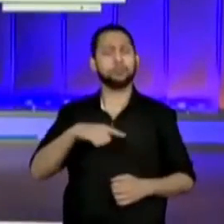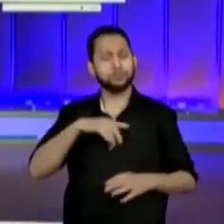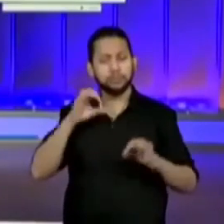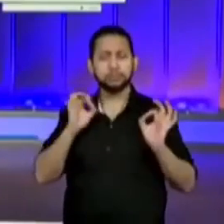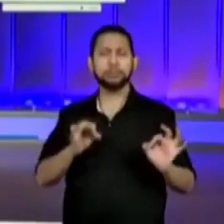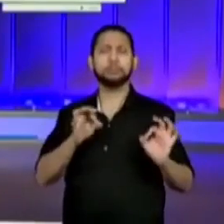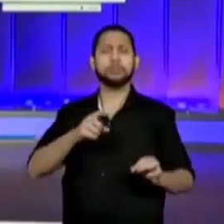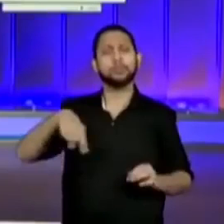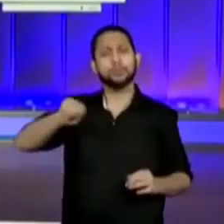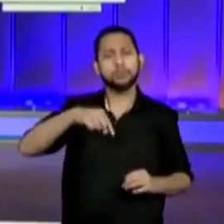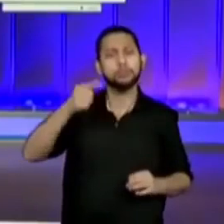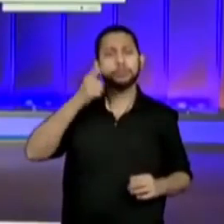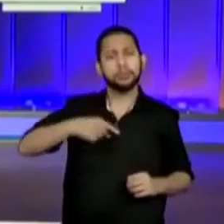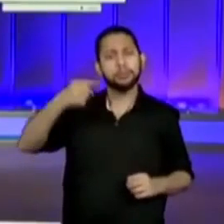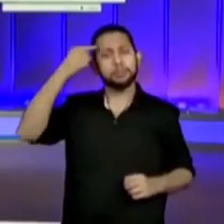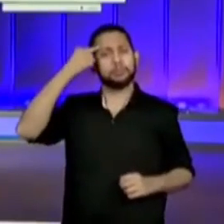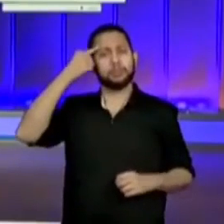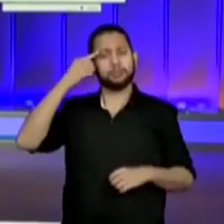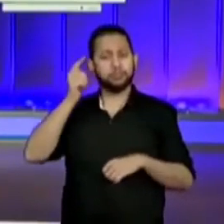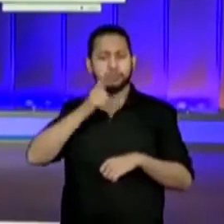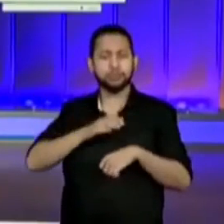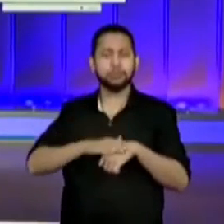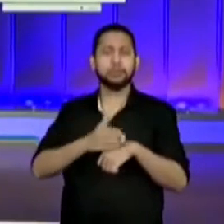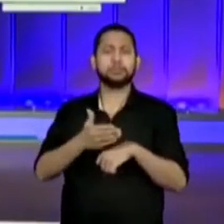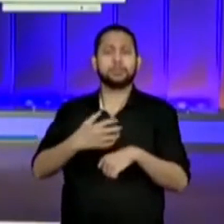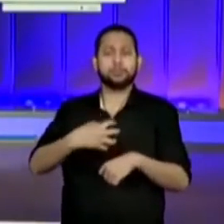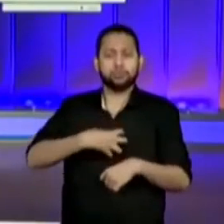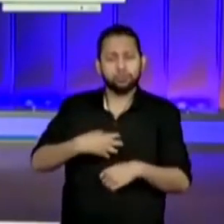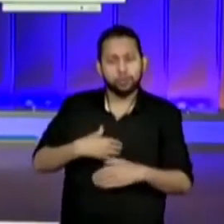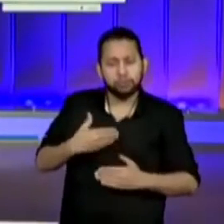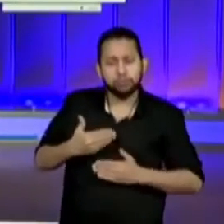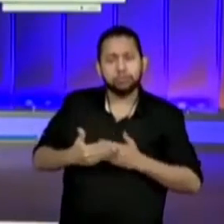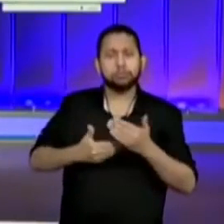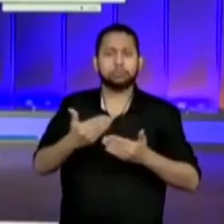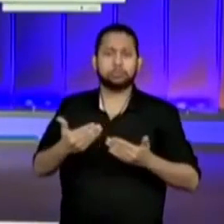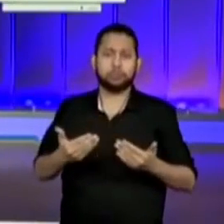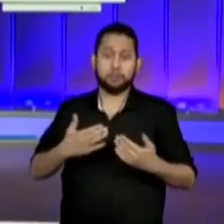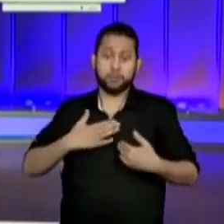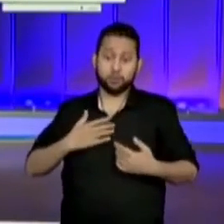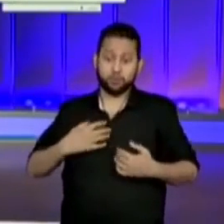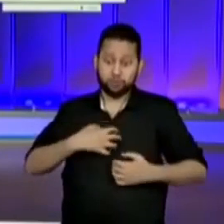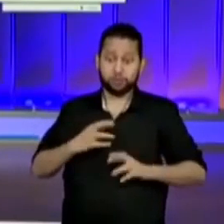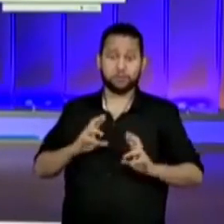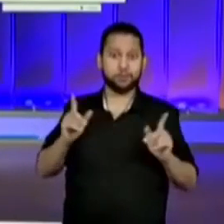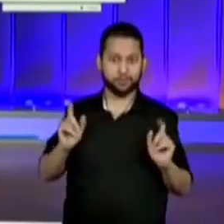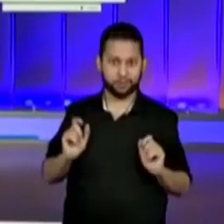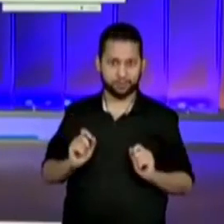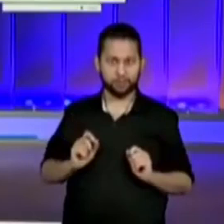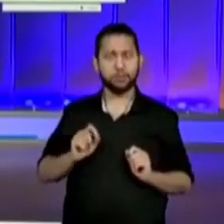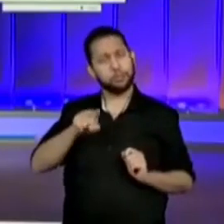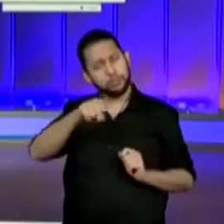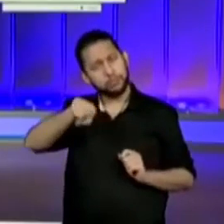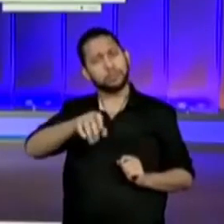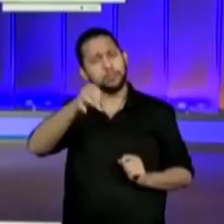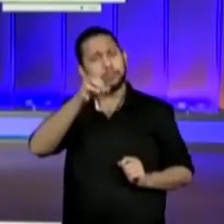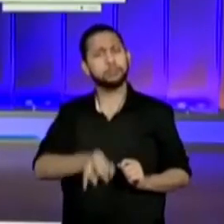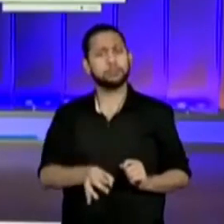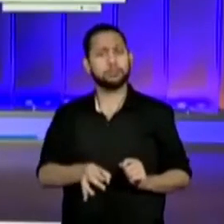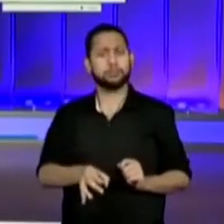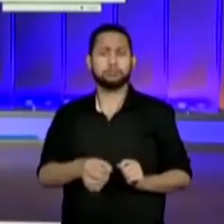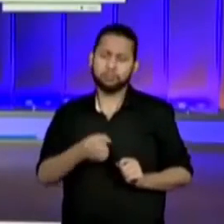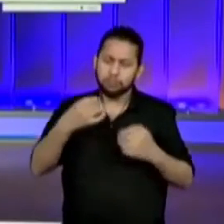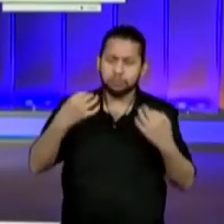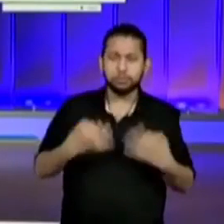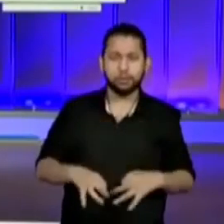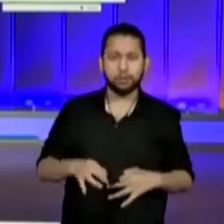também que pensaram em fazer isso de maneira diferente da que eu fiz e é correto é